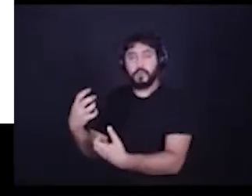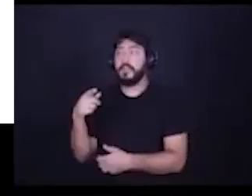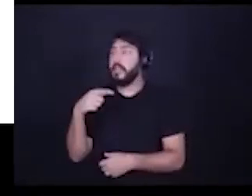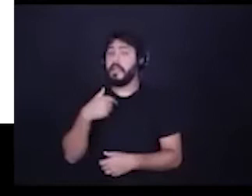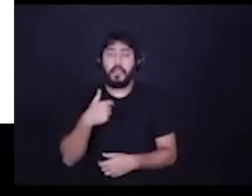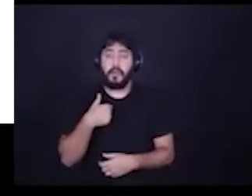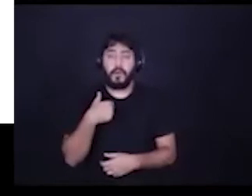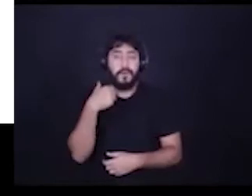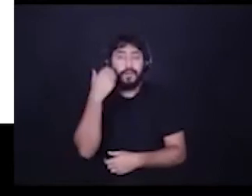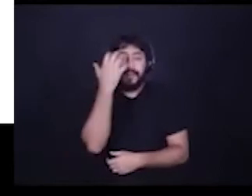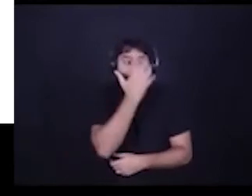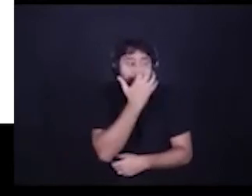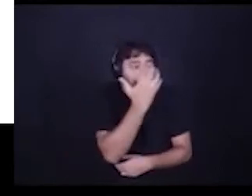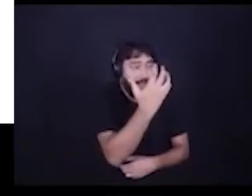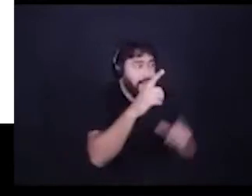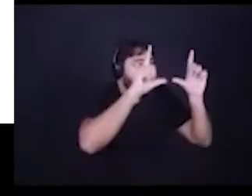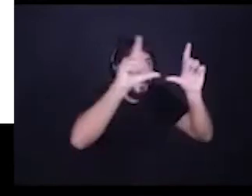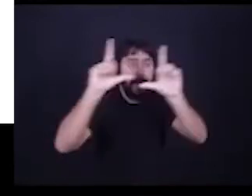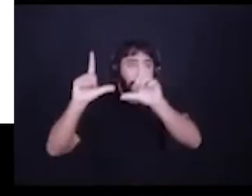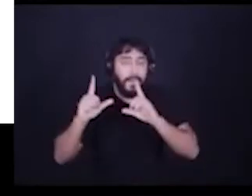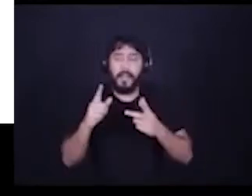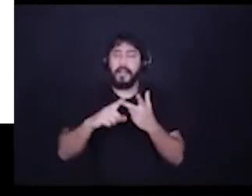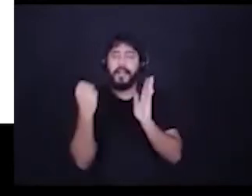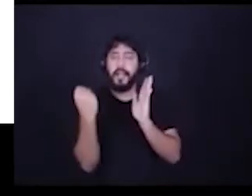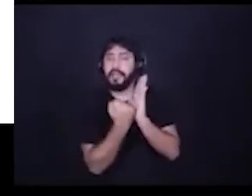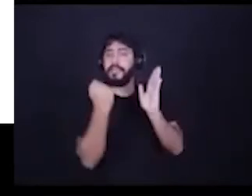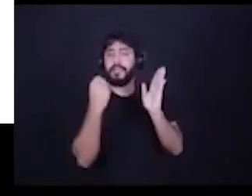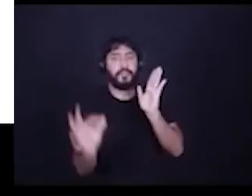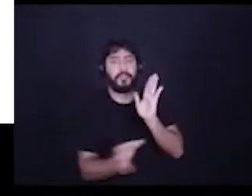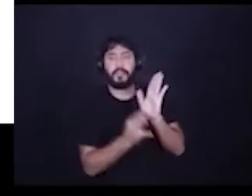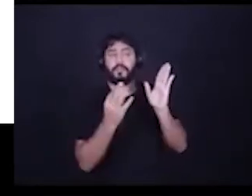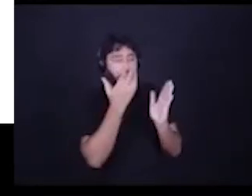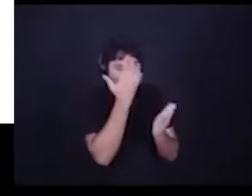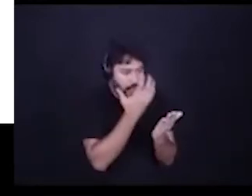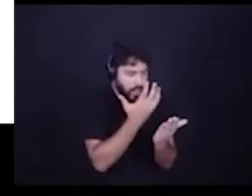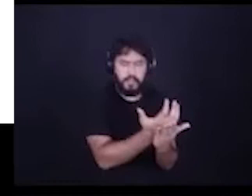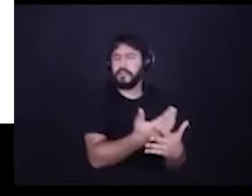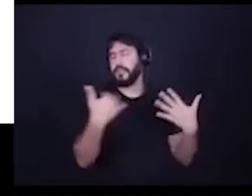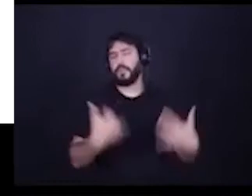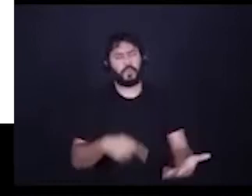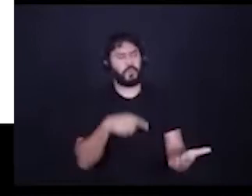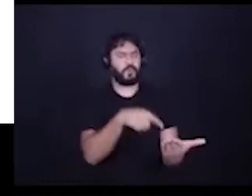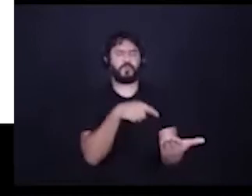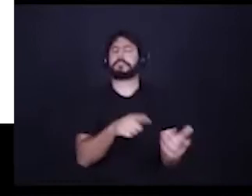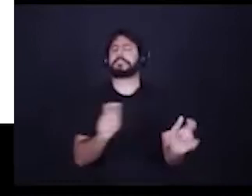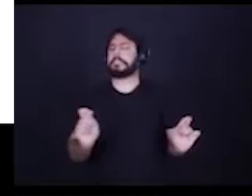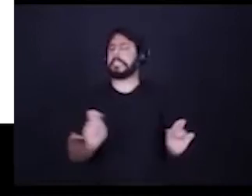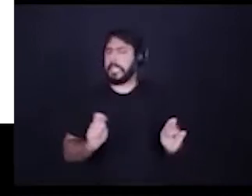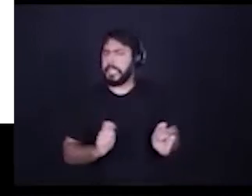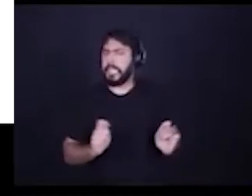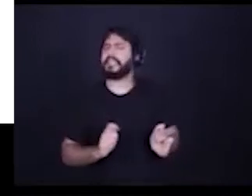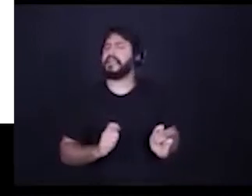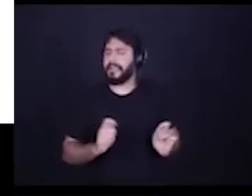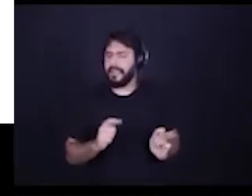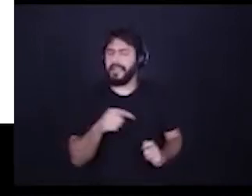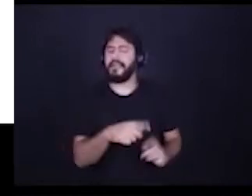cativado por esses ícones gráficos, tanto da assinatura dele quanto desse carimbo. Pensei, putz, tem alguma coisa aí, e eu acho que vale a pena investigar